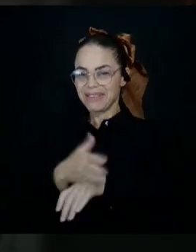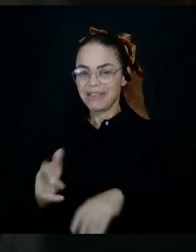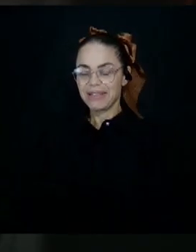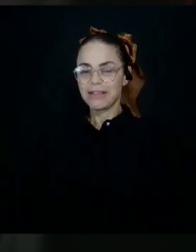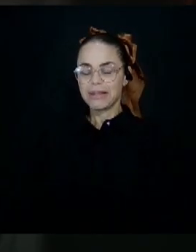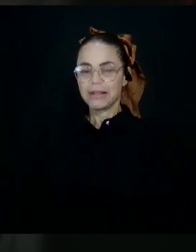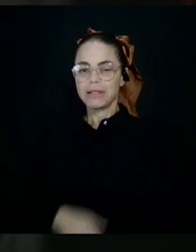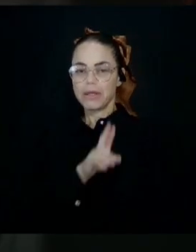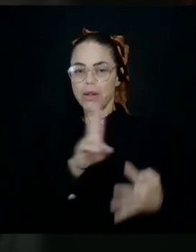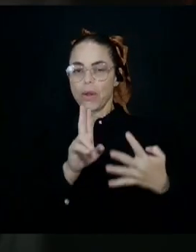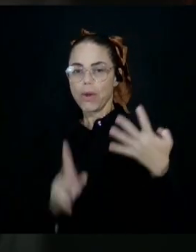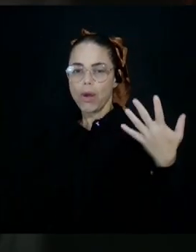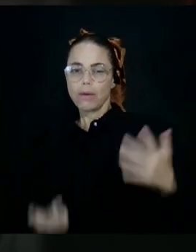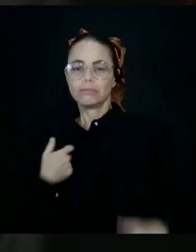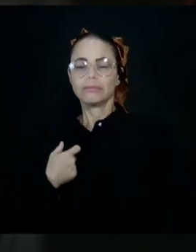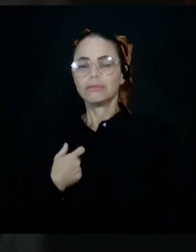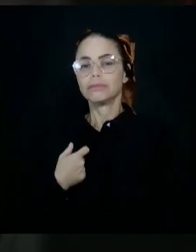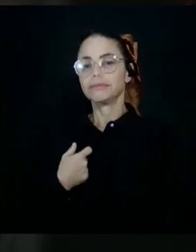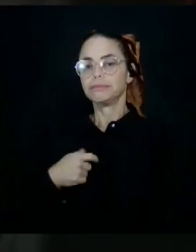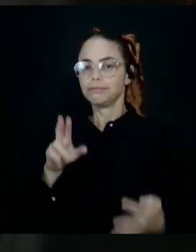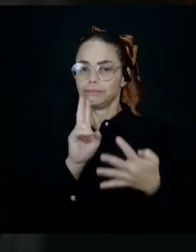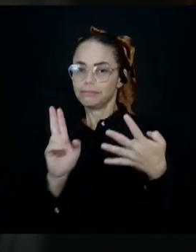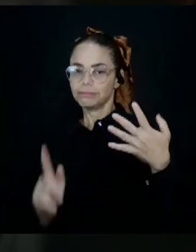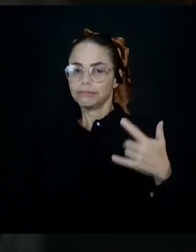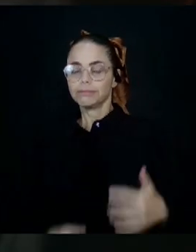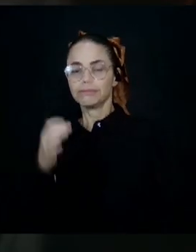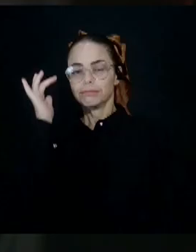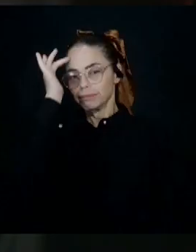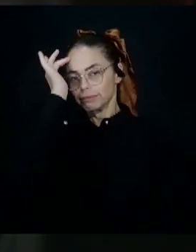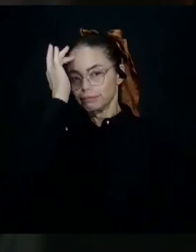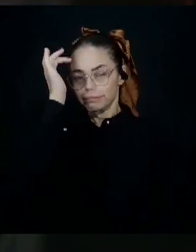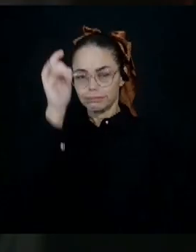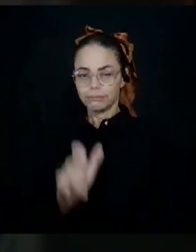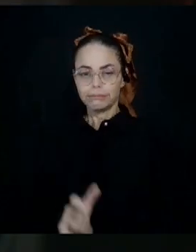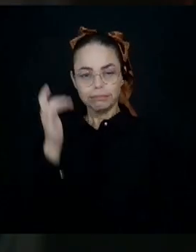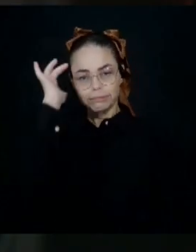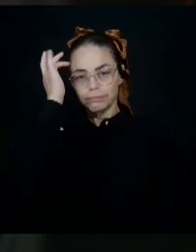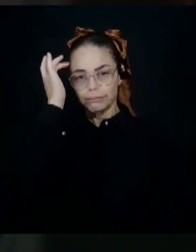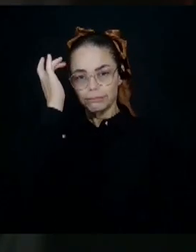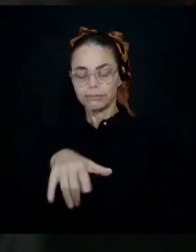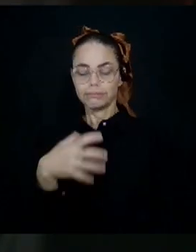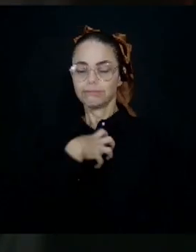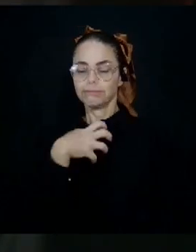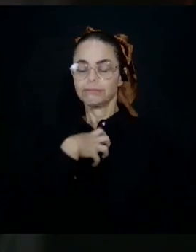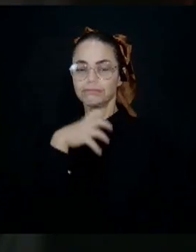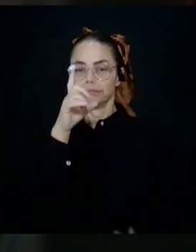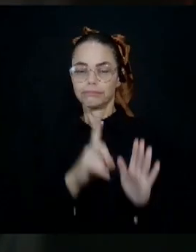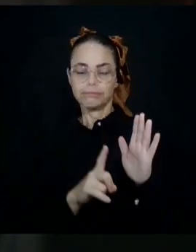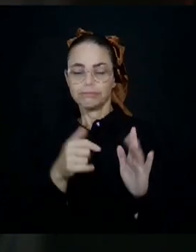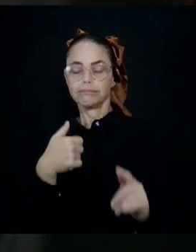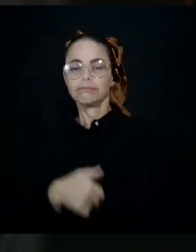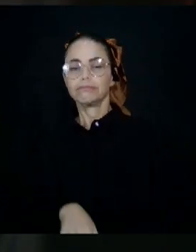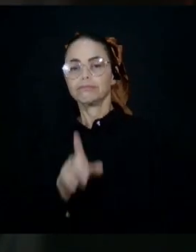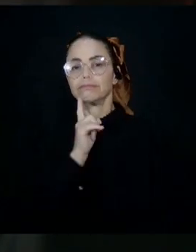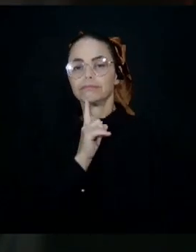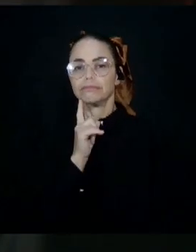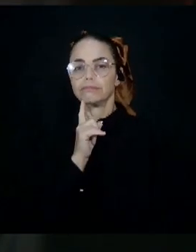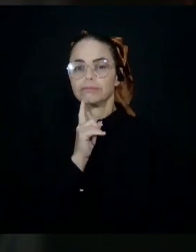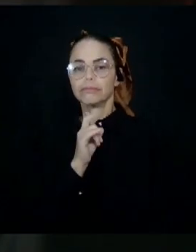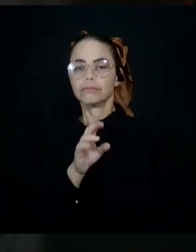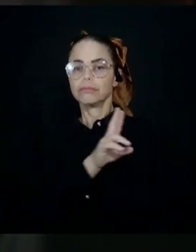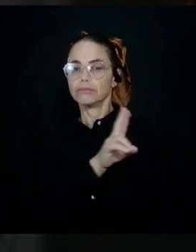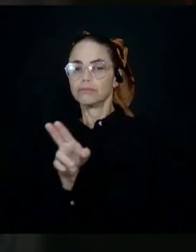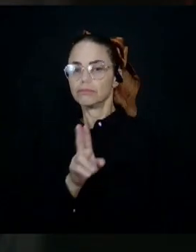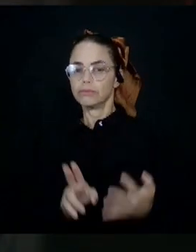são rótulos? É o que a pessoa acha que você é e se sente no direito de dizer e de colocar esse rótulo em você. E de